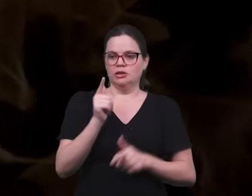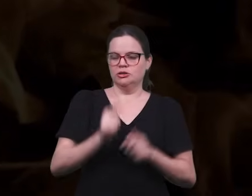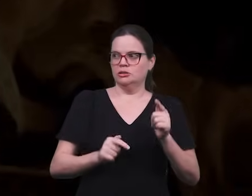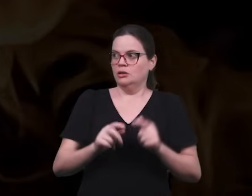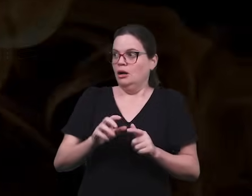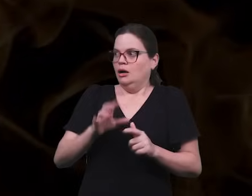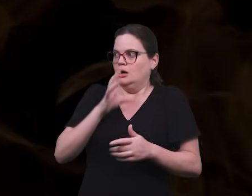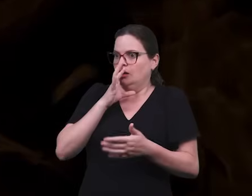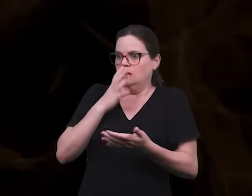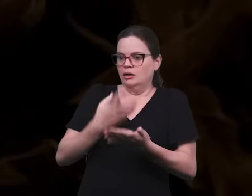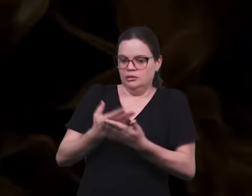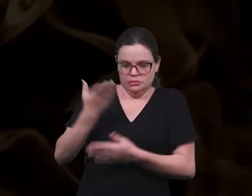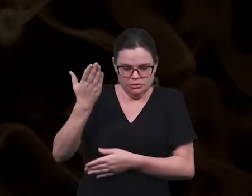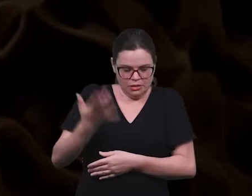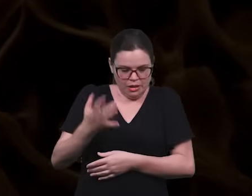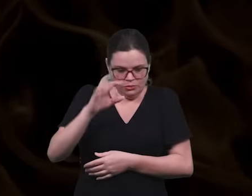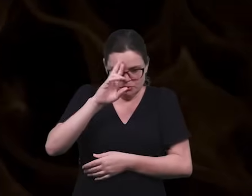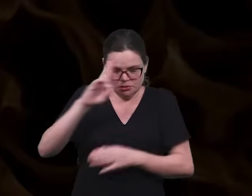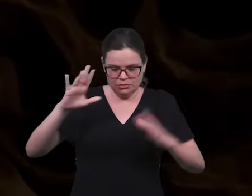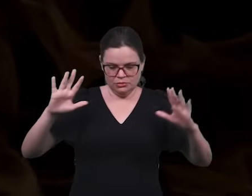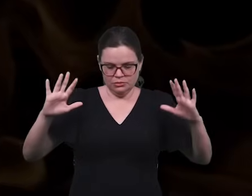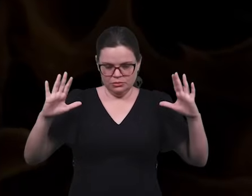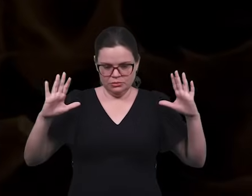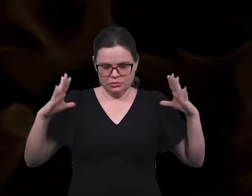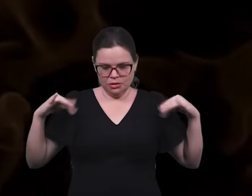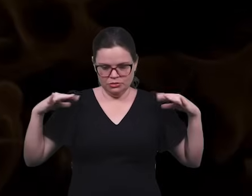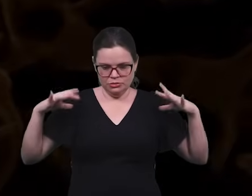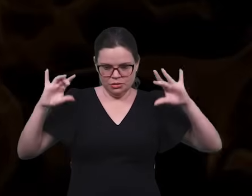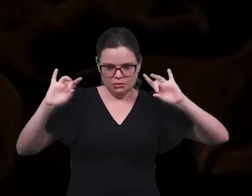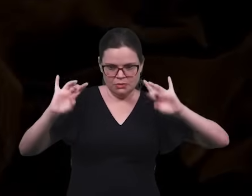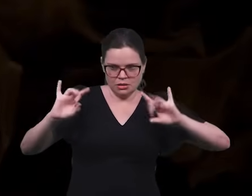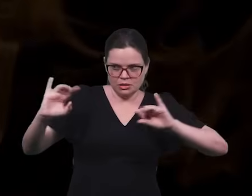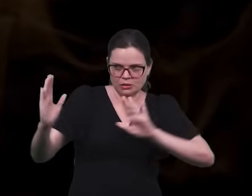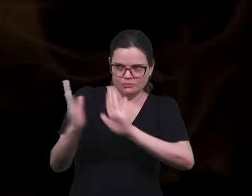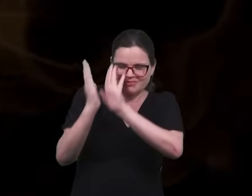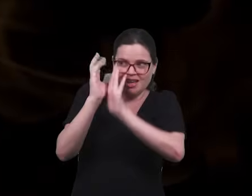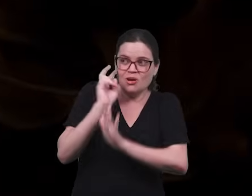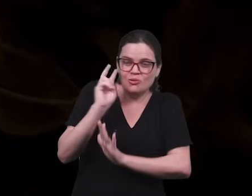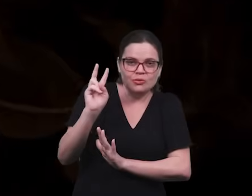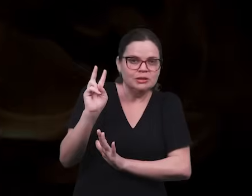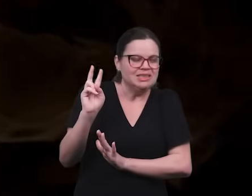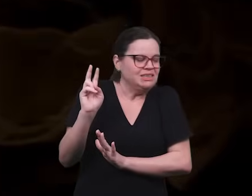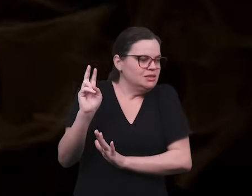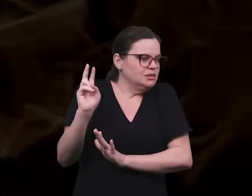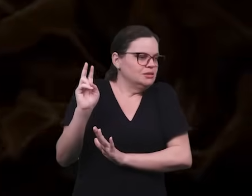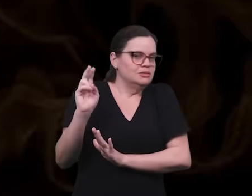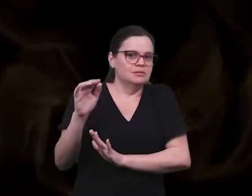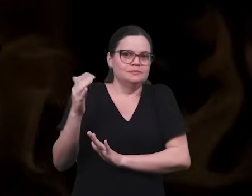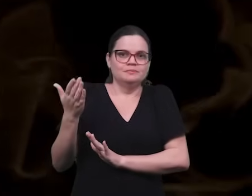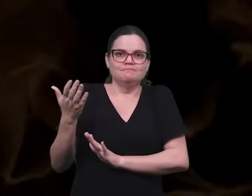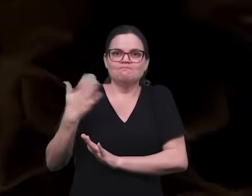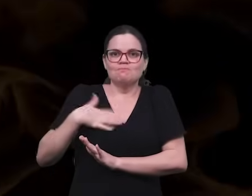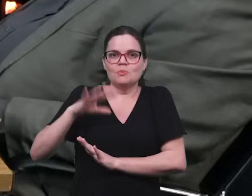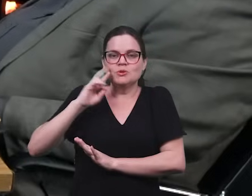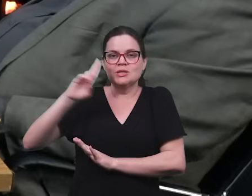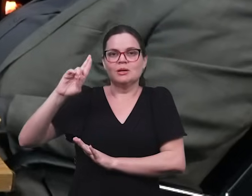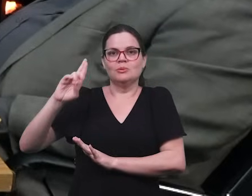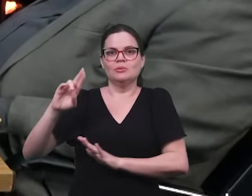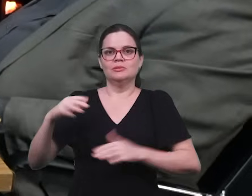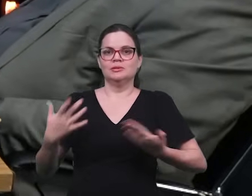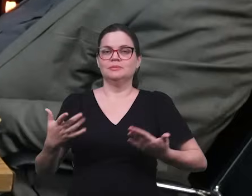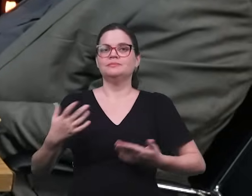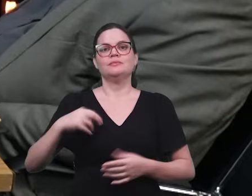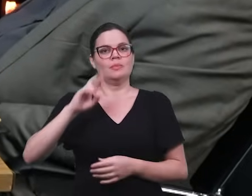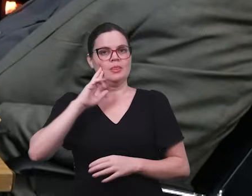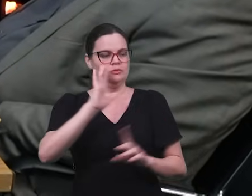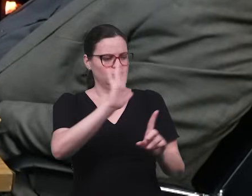Senhor. Senhor Jeová, eu vi o anjo do Senhor face a face. Então, o Senhor, ele capacita,